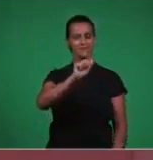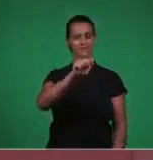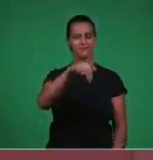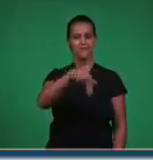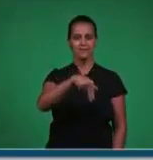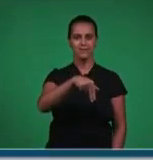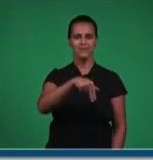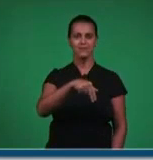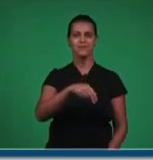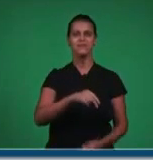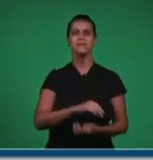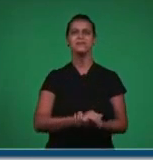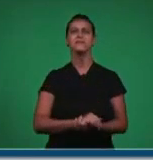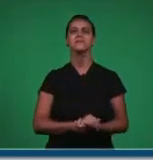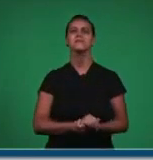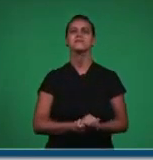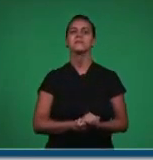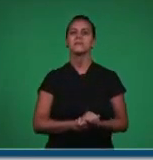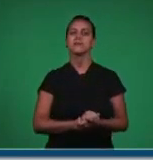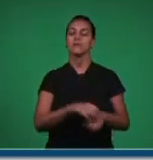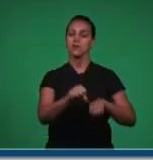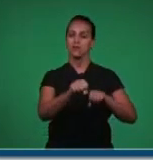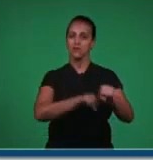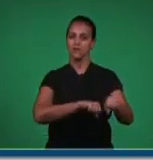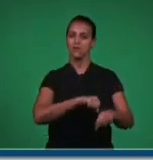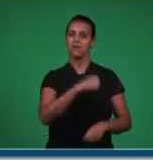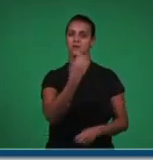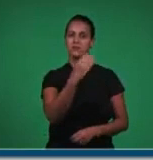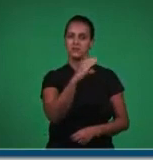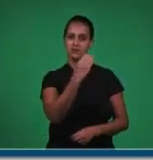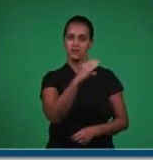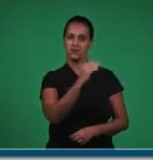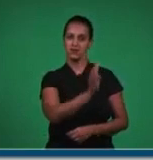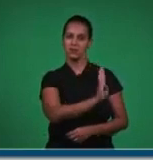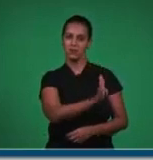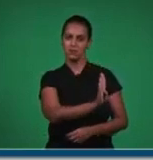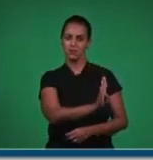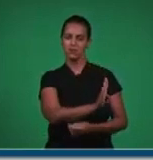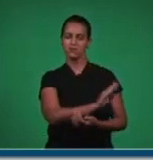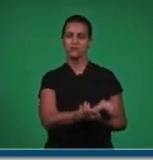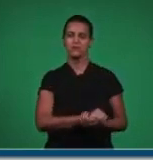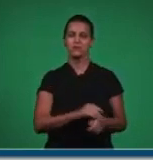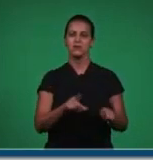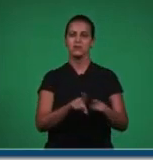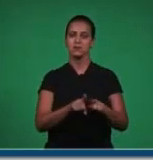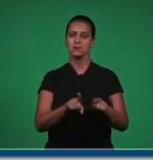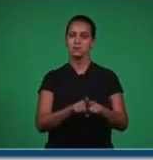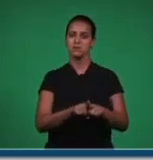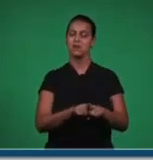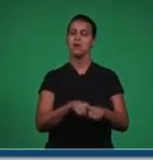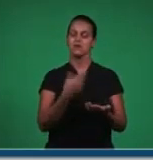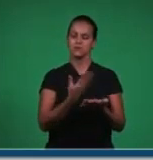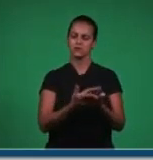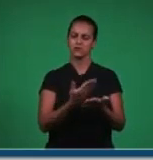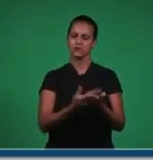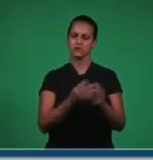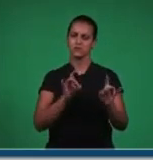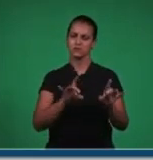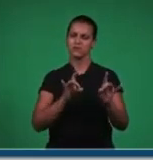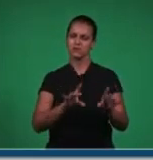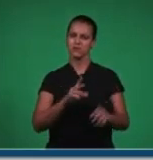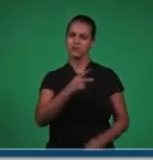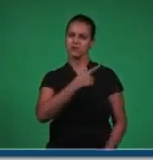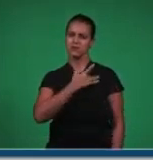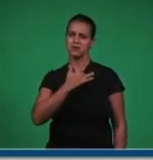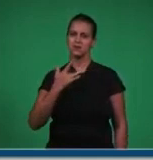tem graduação em ciências biológicas, especialização em saúde pública e ensino